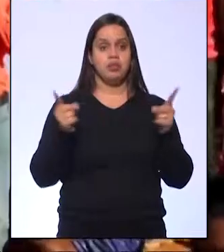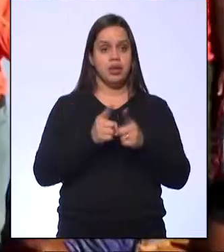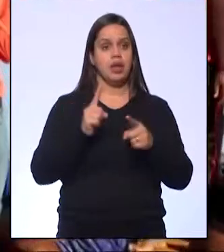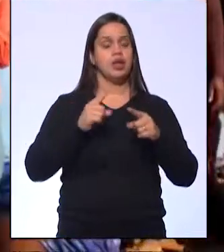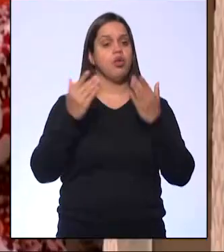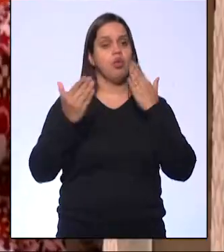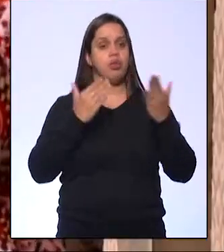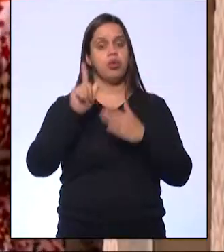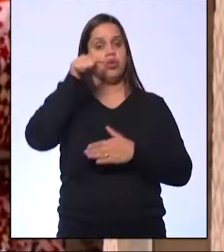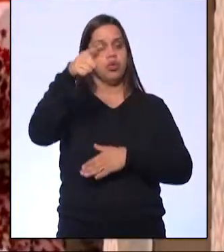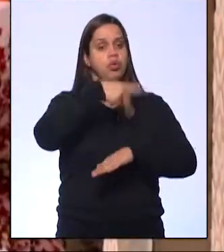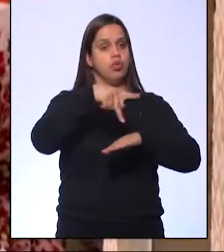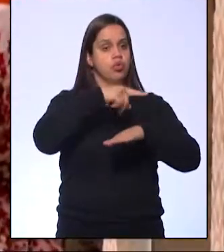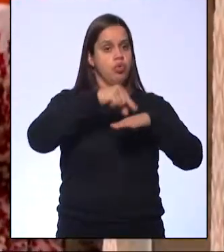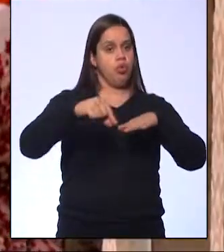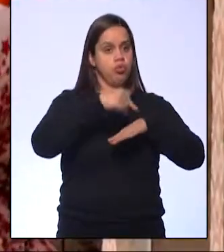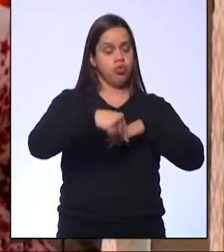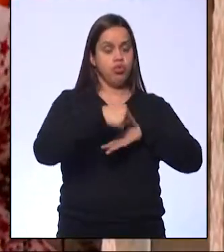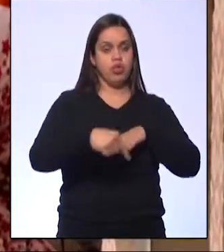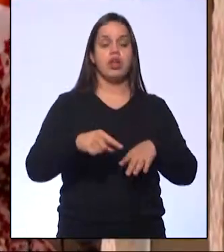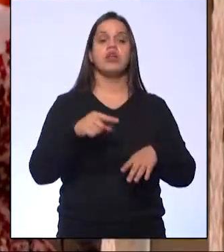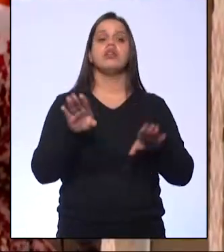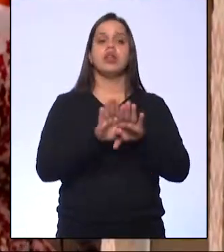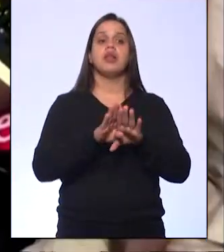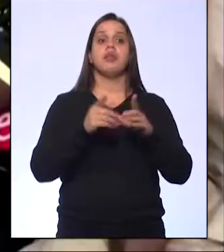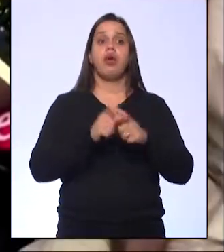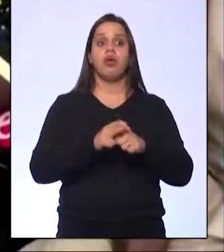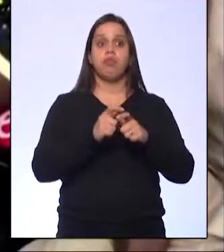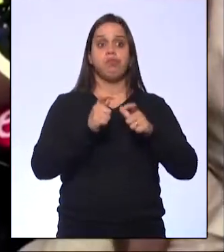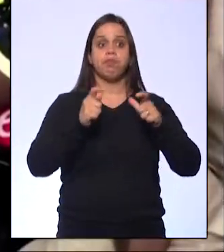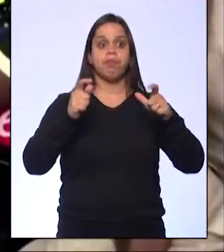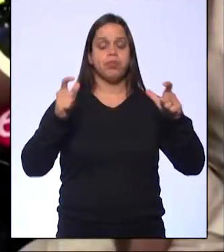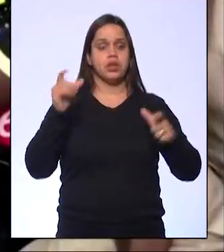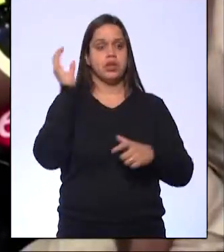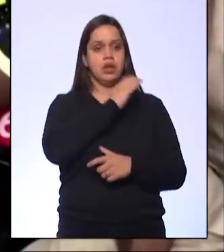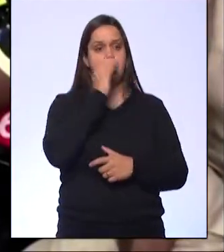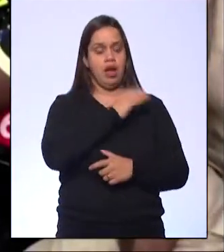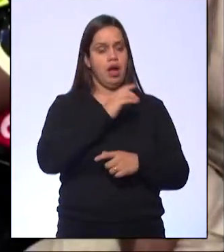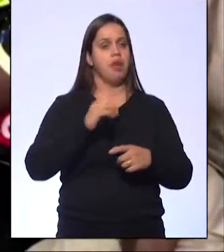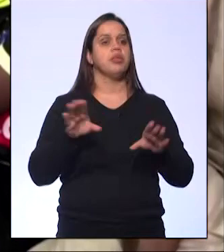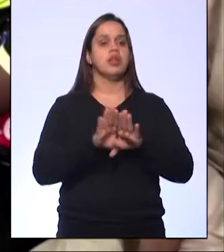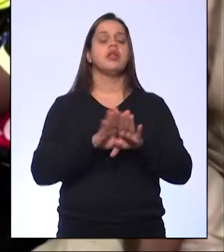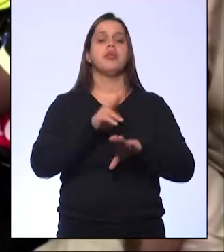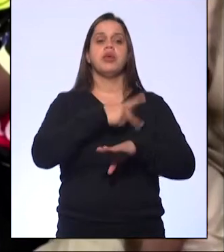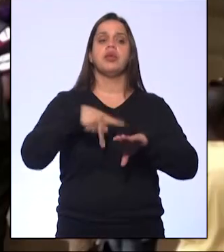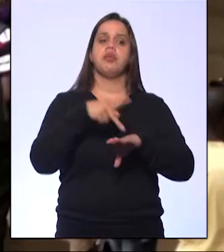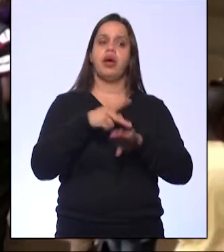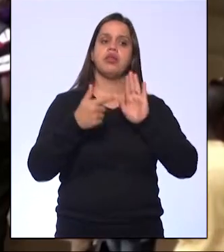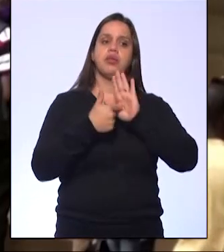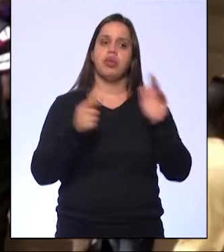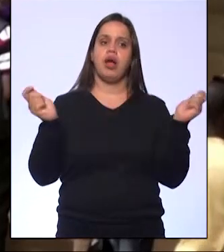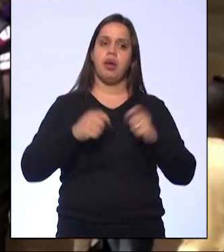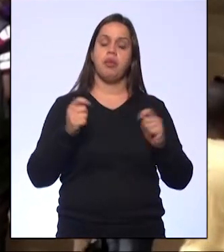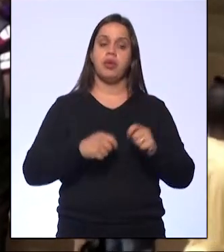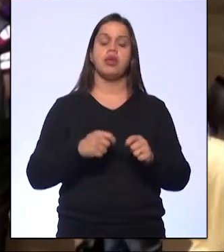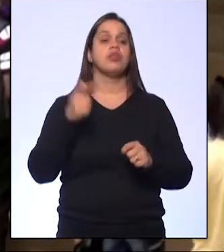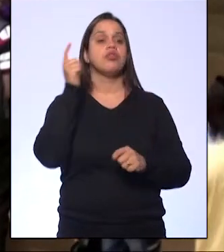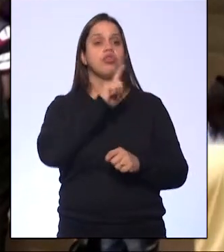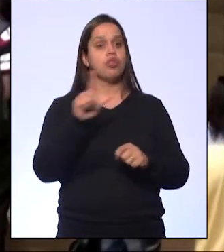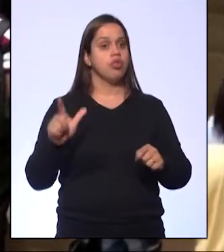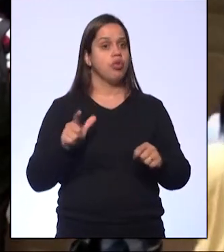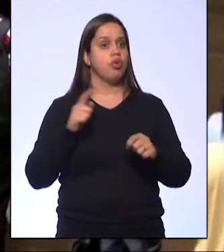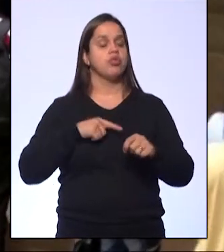comparação com os de outros continentes, eles estão aumentando rapidamente, mesmo em países que demonstraram a capacidade de suprimir